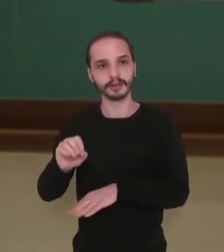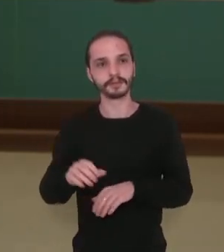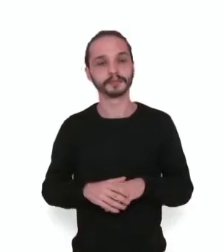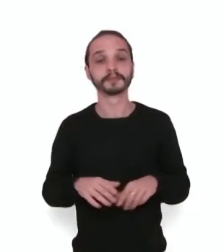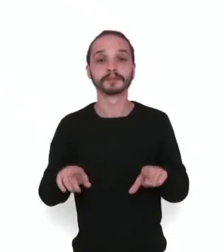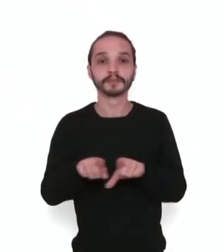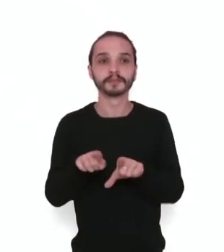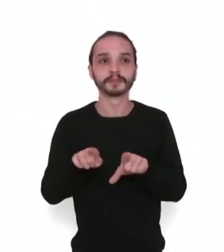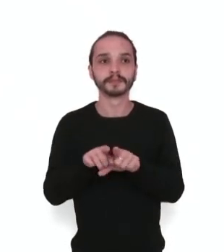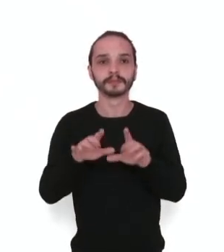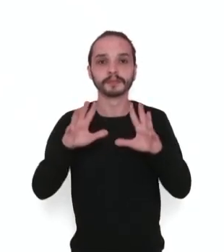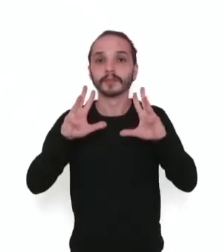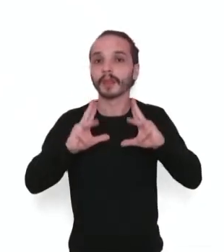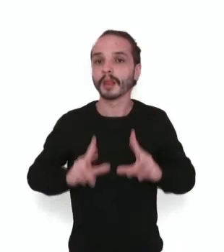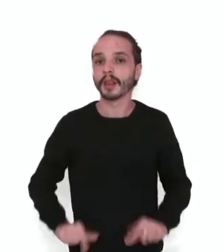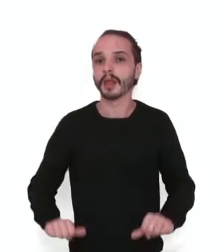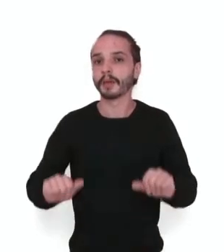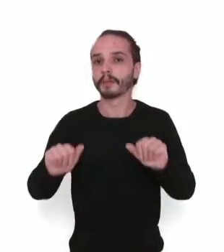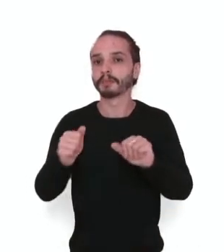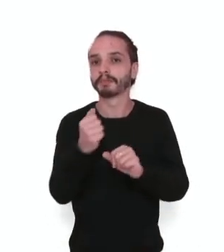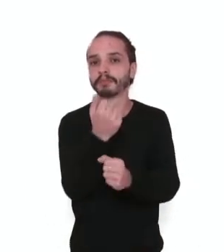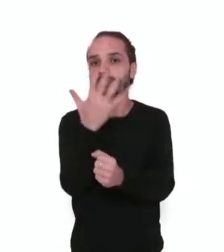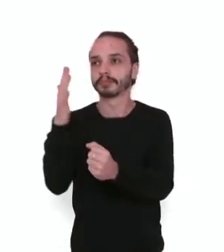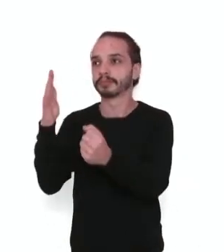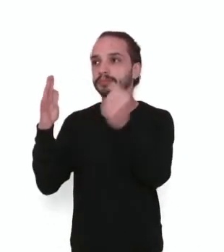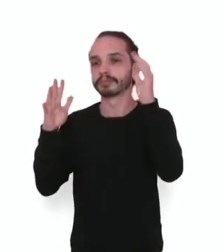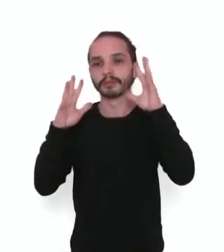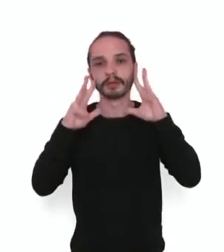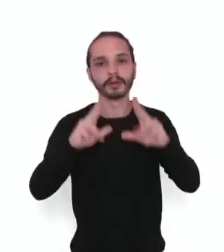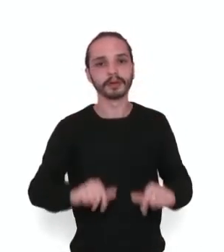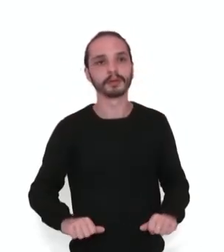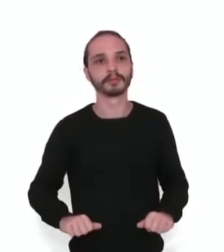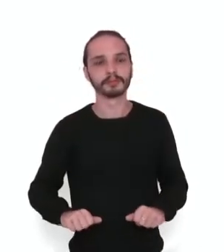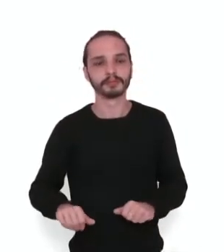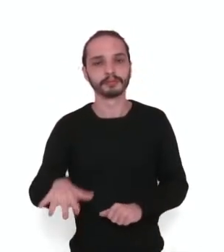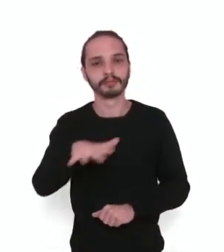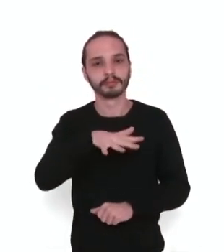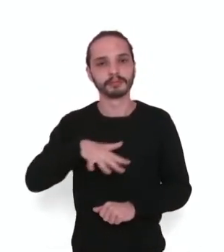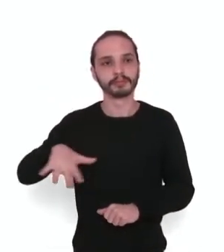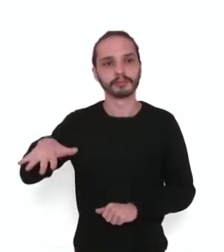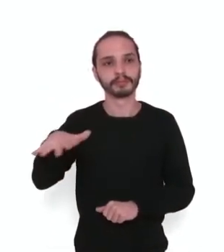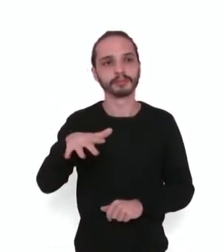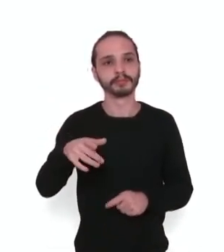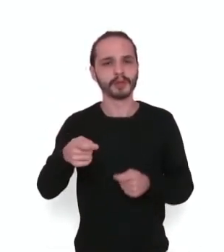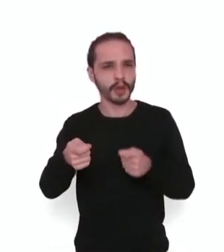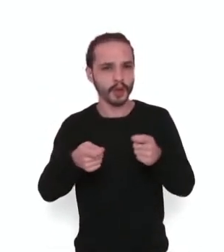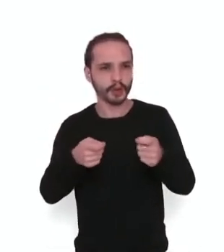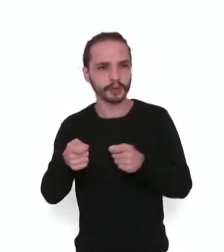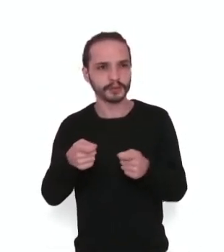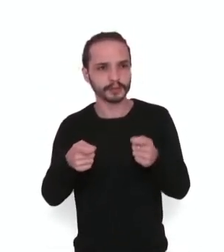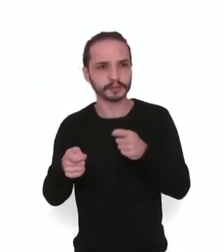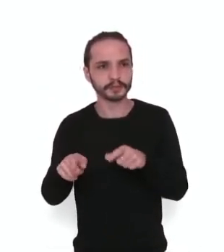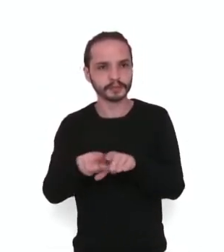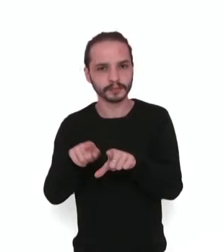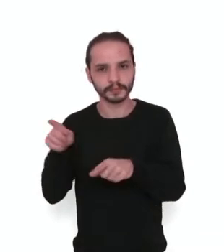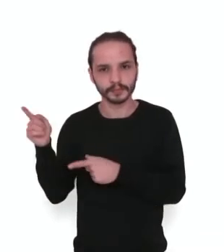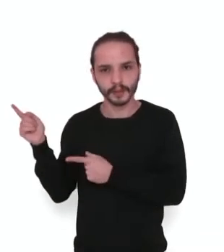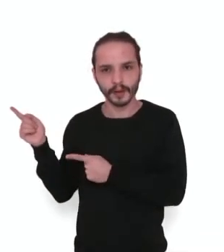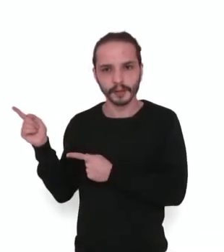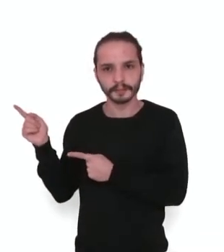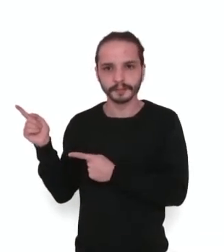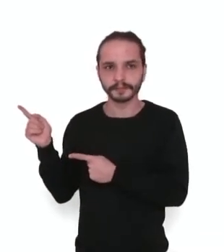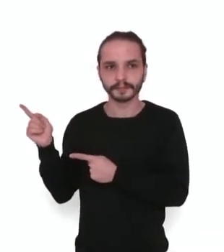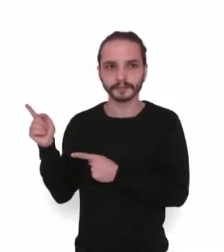isso mesmo, muitas bactérias trabalham na despoluição do ambiente, né? No controle, olha aqui, ó, consegue ver? Aqui uma